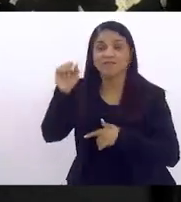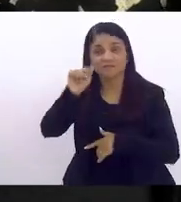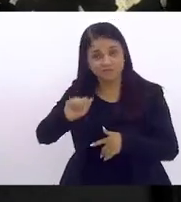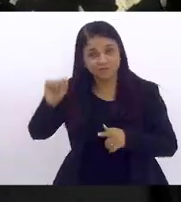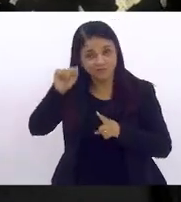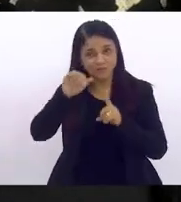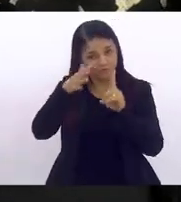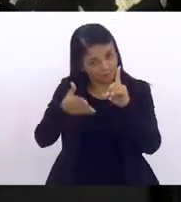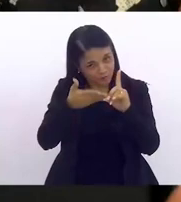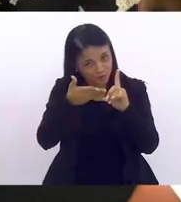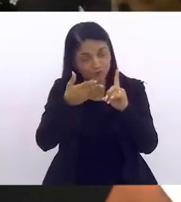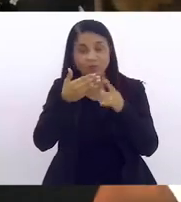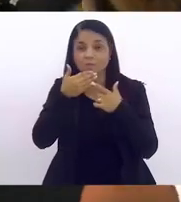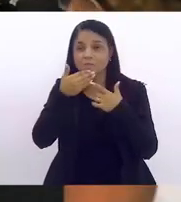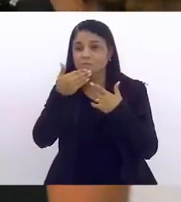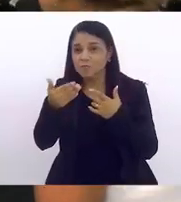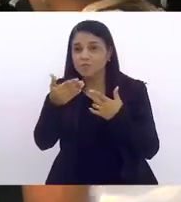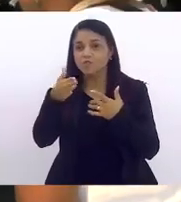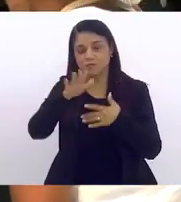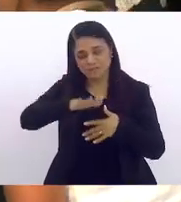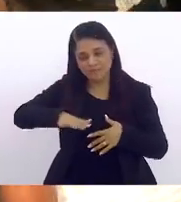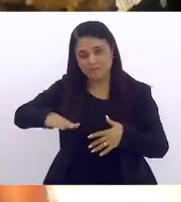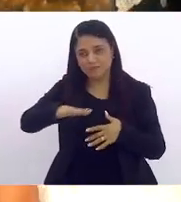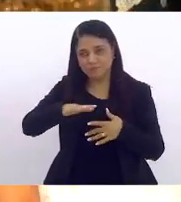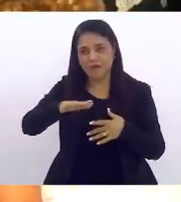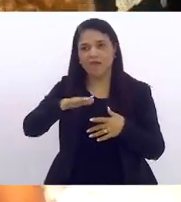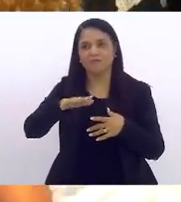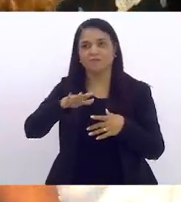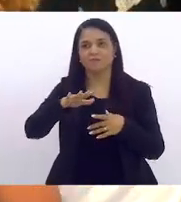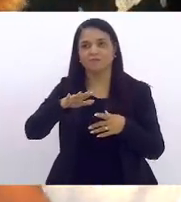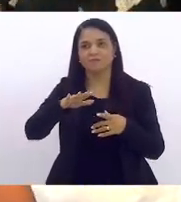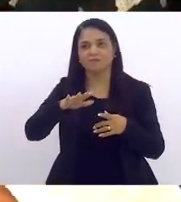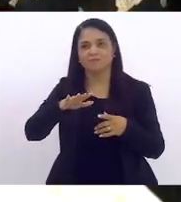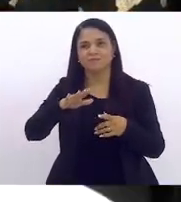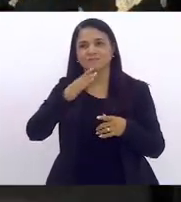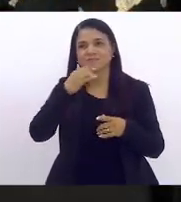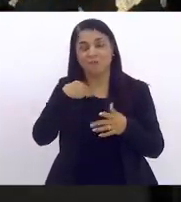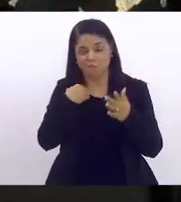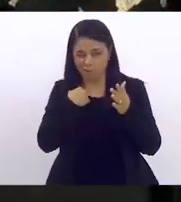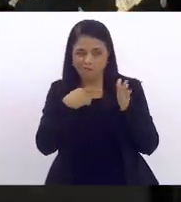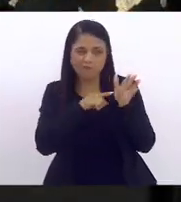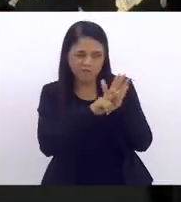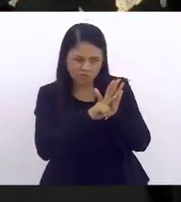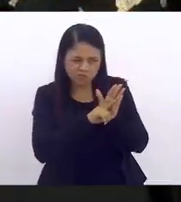pediu para eu ceder o espaço. Vou investigar isso.